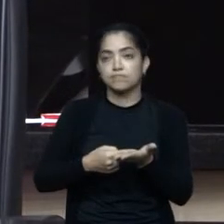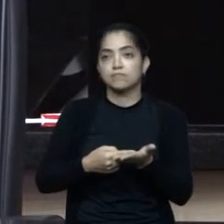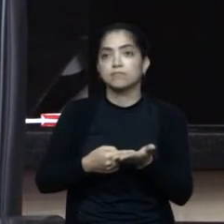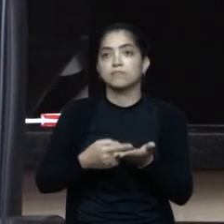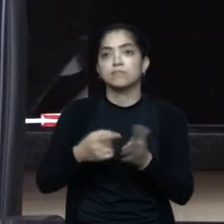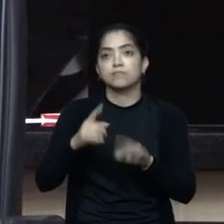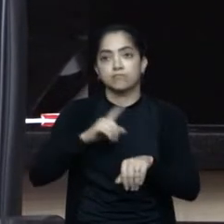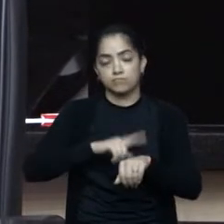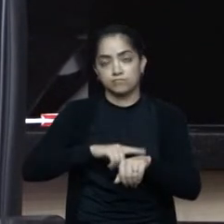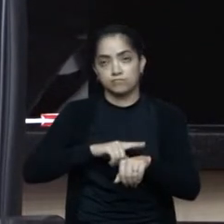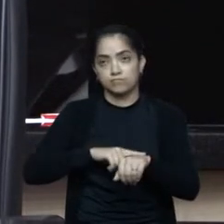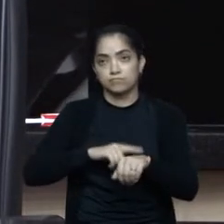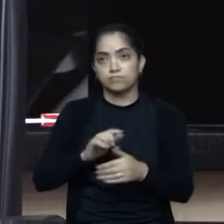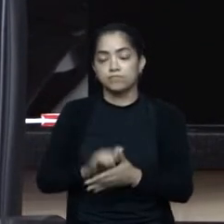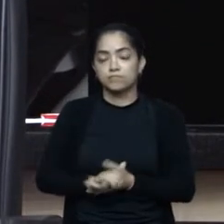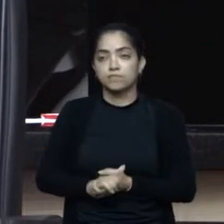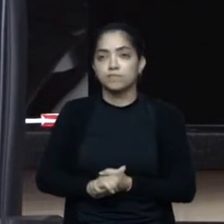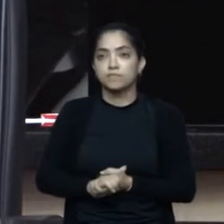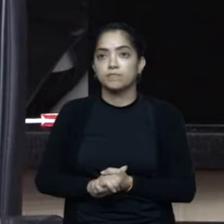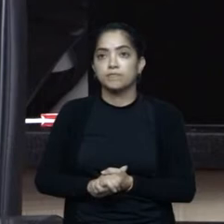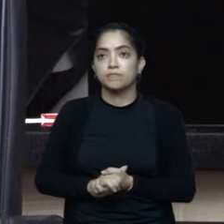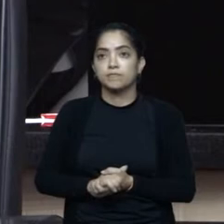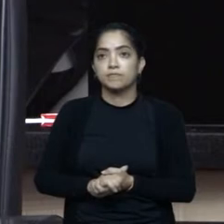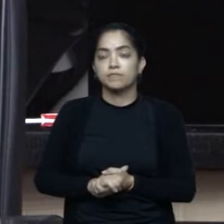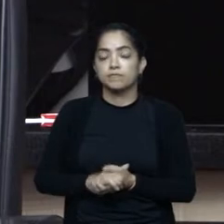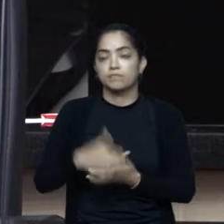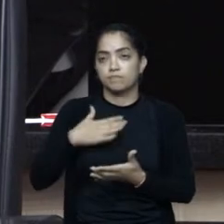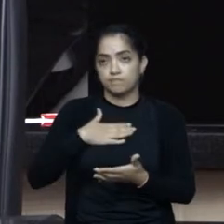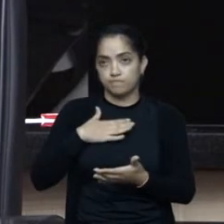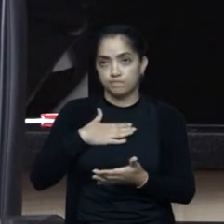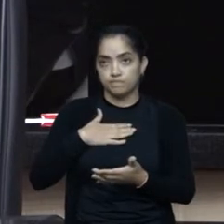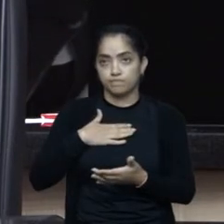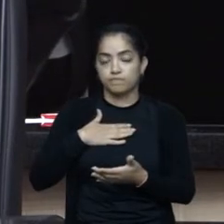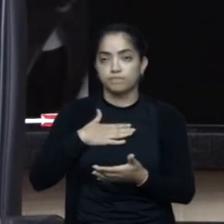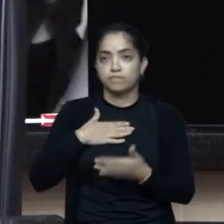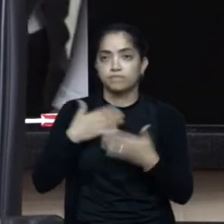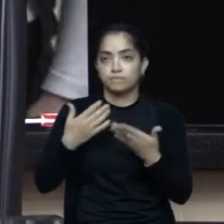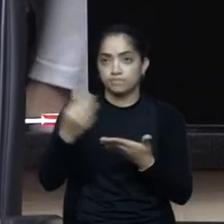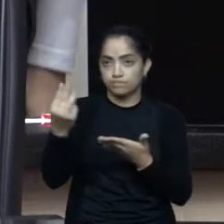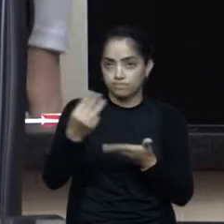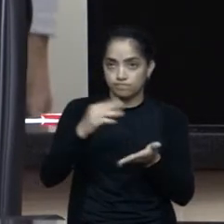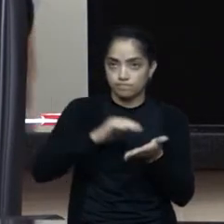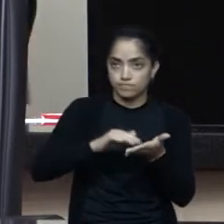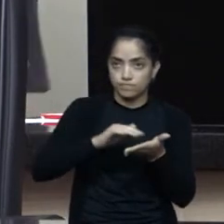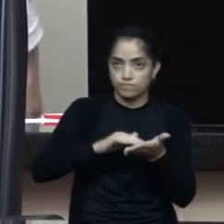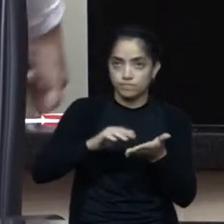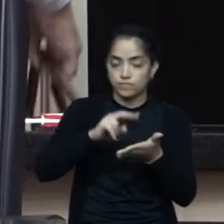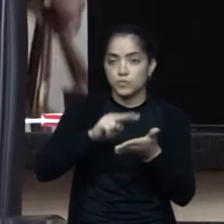horário regimental. Para constar, eu, terceiro secretário,